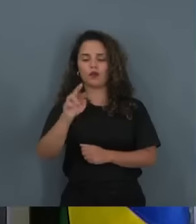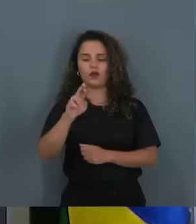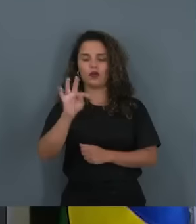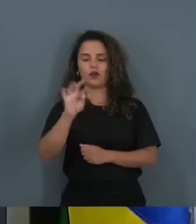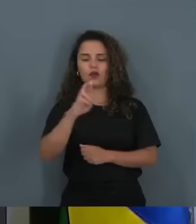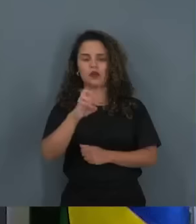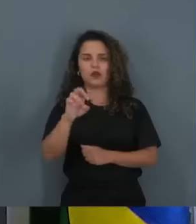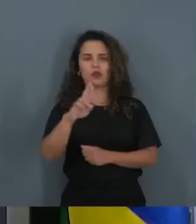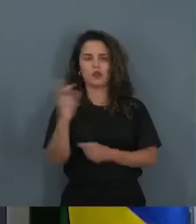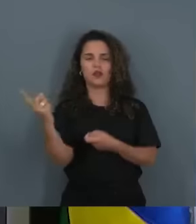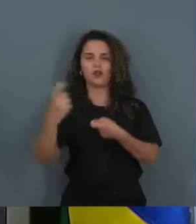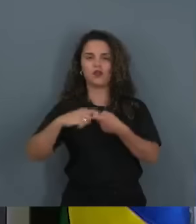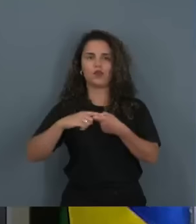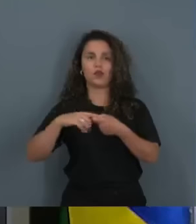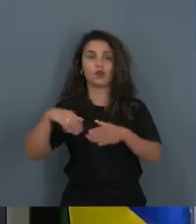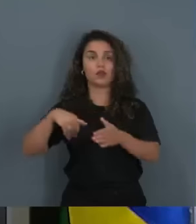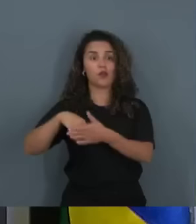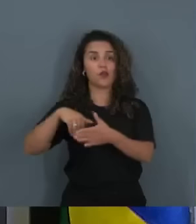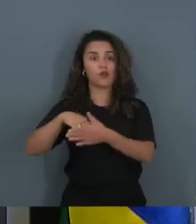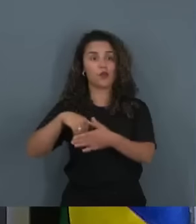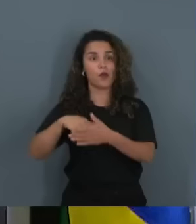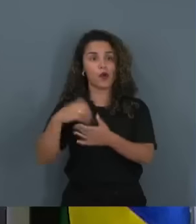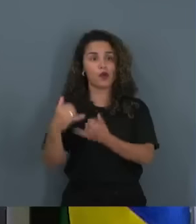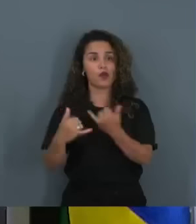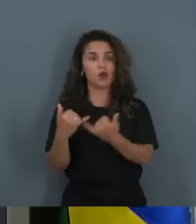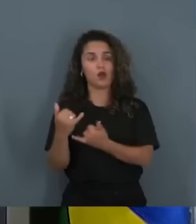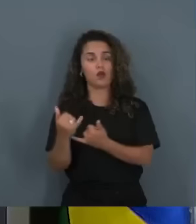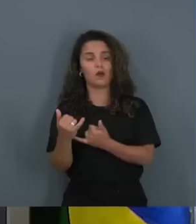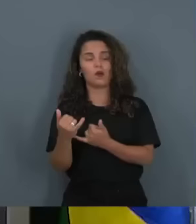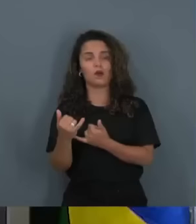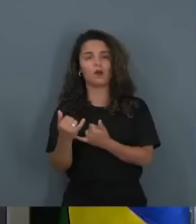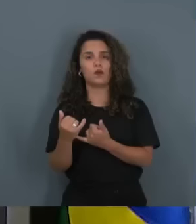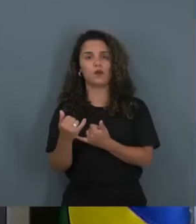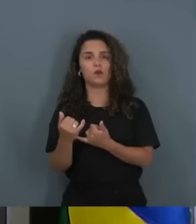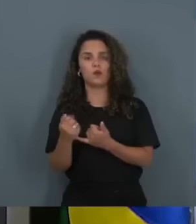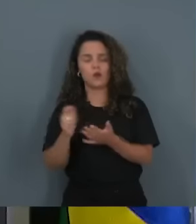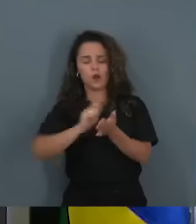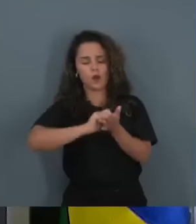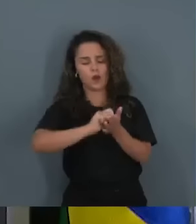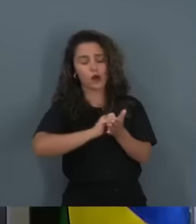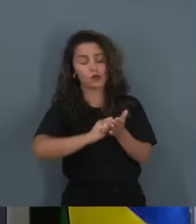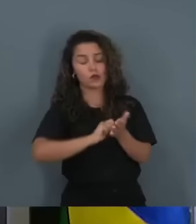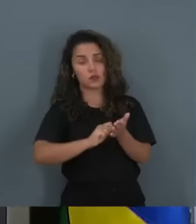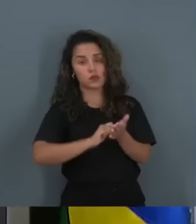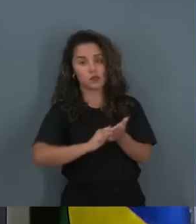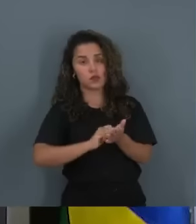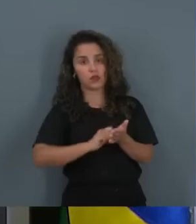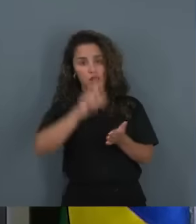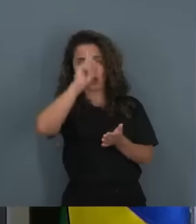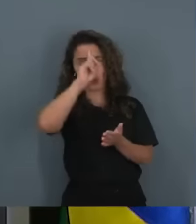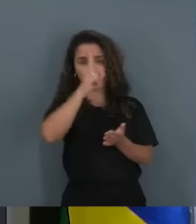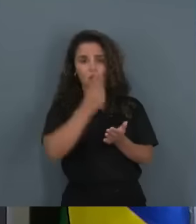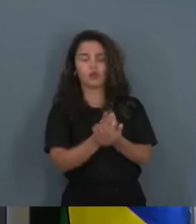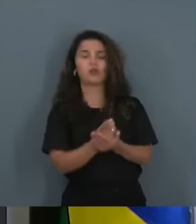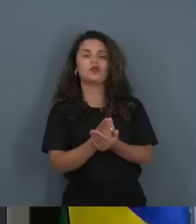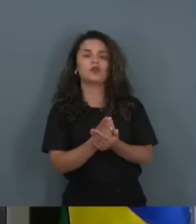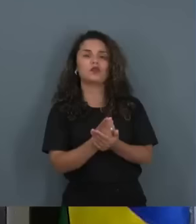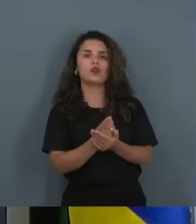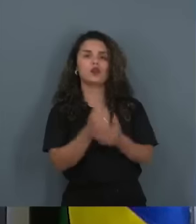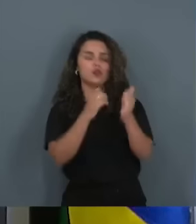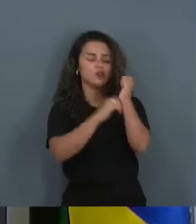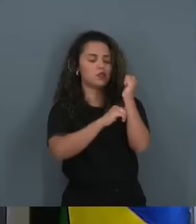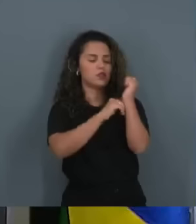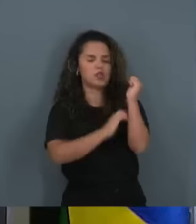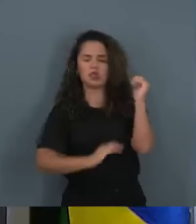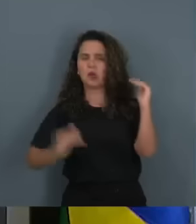e quando volta desse jogo, ele dá uma liminar, ele decide um sigilo